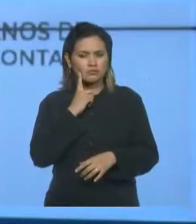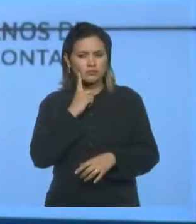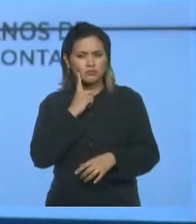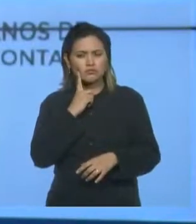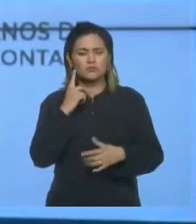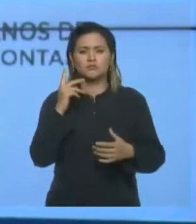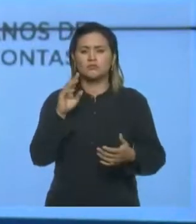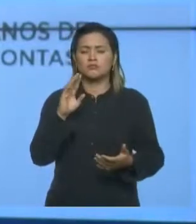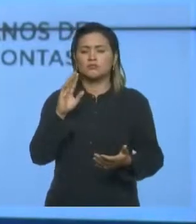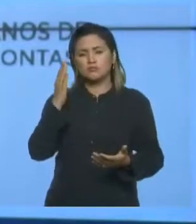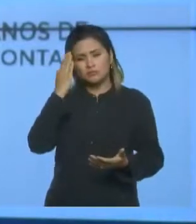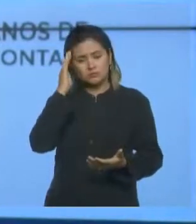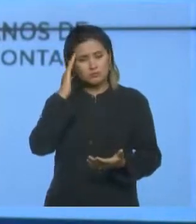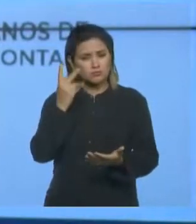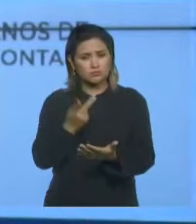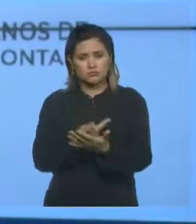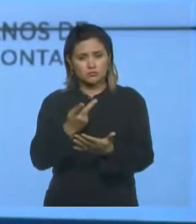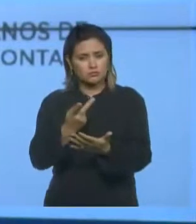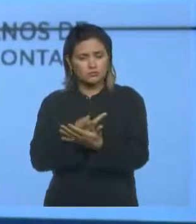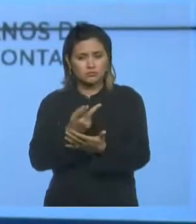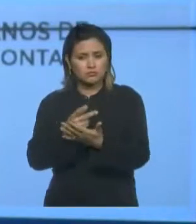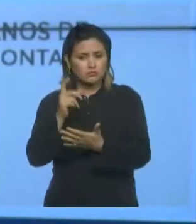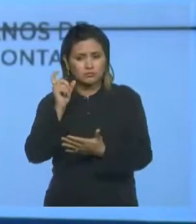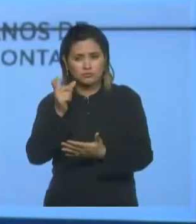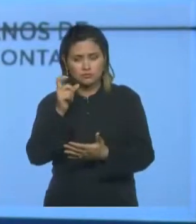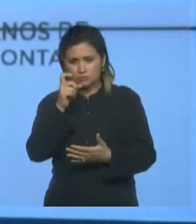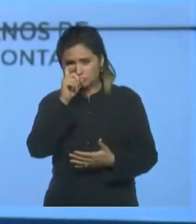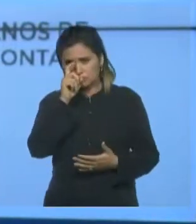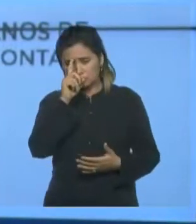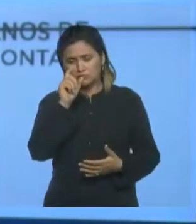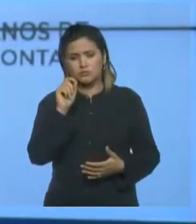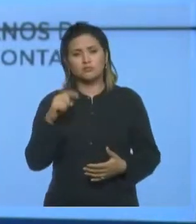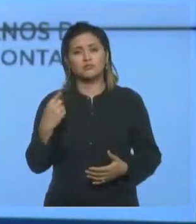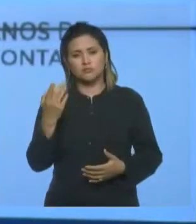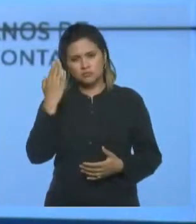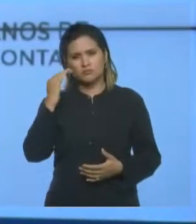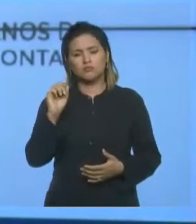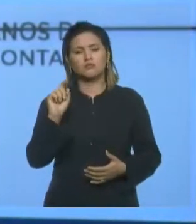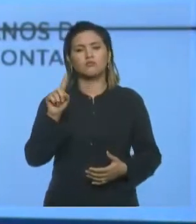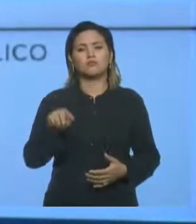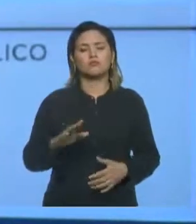interpretações das intenções do hospital, que a gente sabe que são as melhores possíveis. Pode passar o próximo.